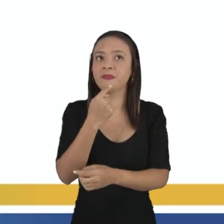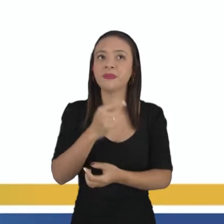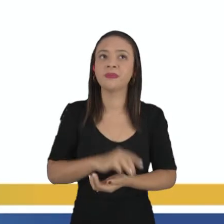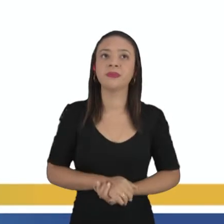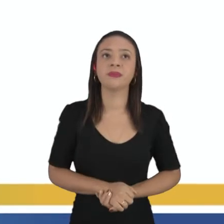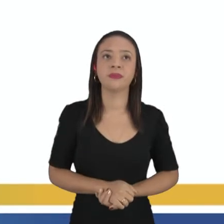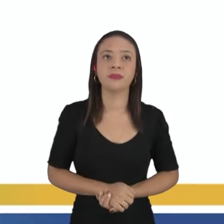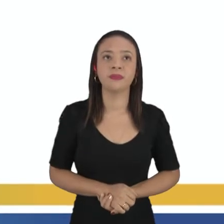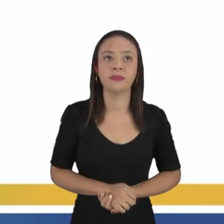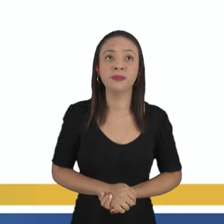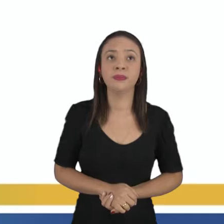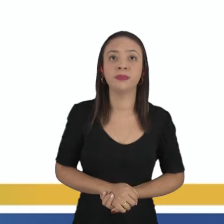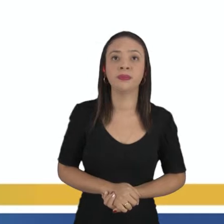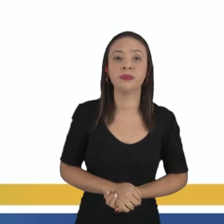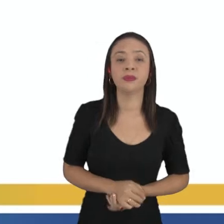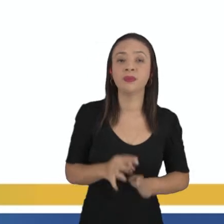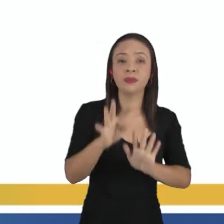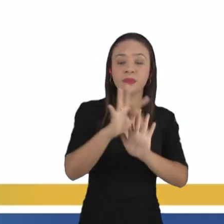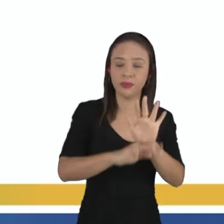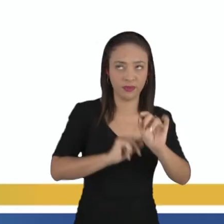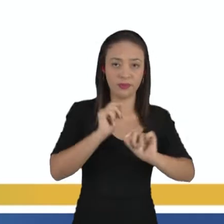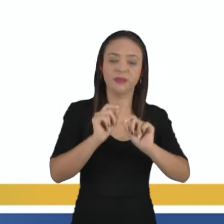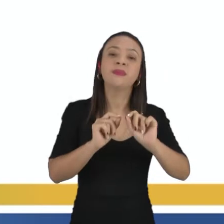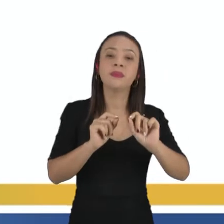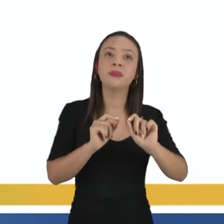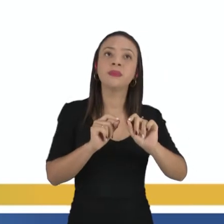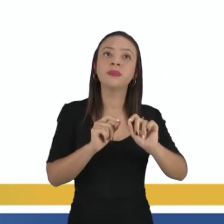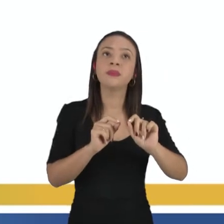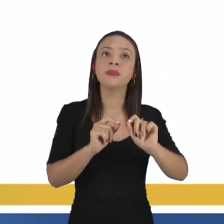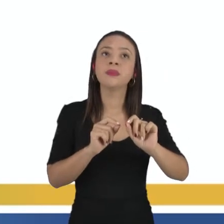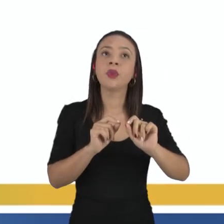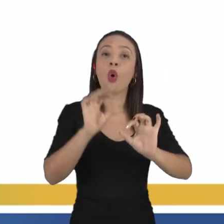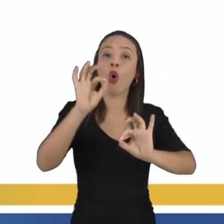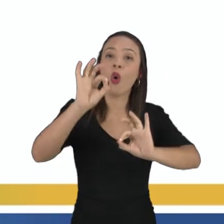espetáculo. E aí o texto diz, olha,